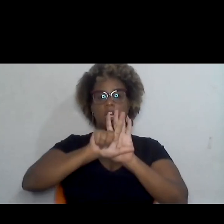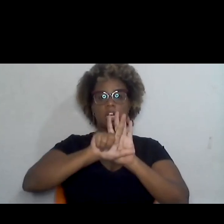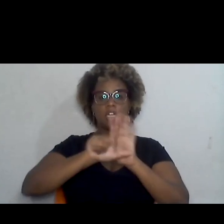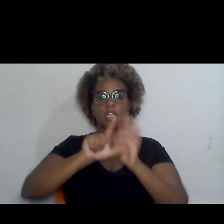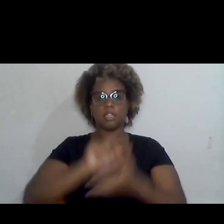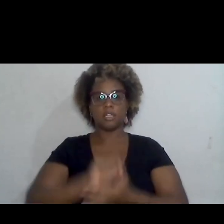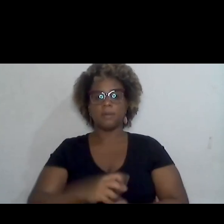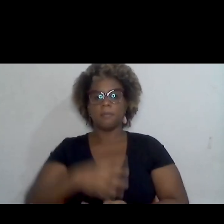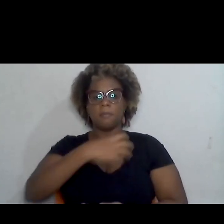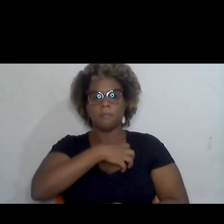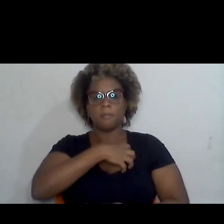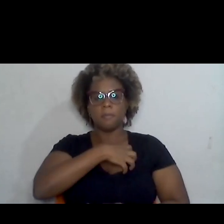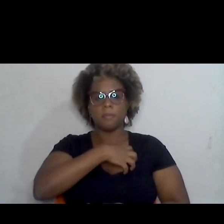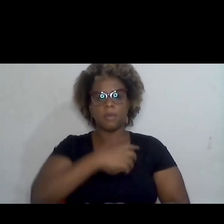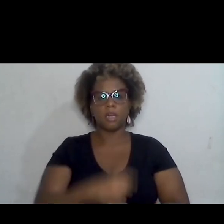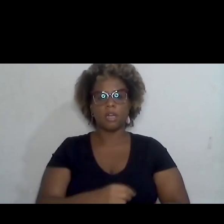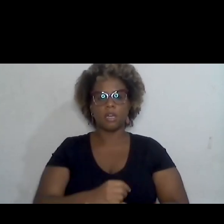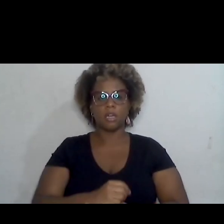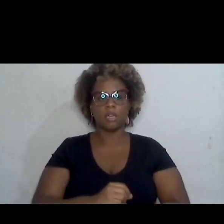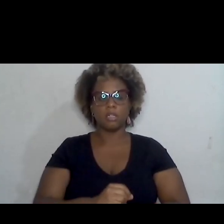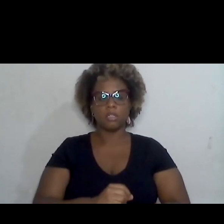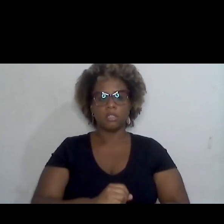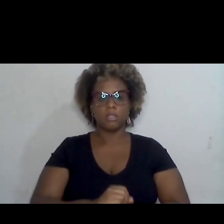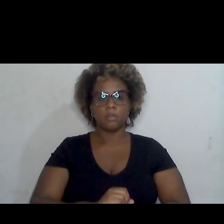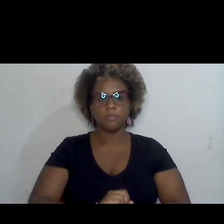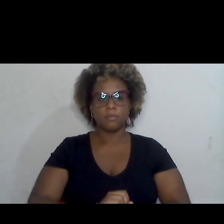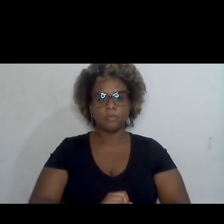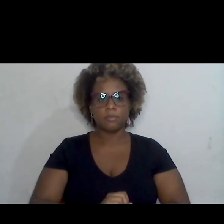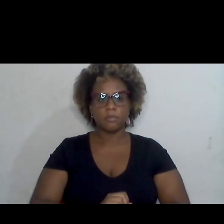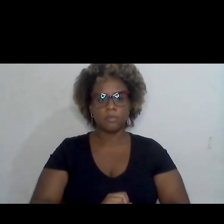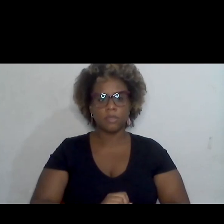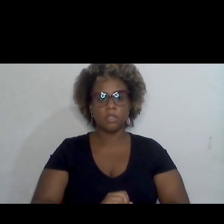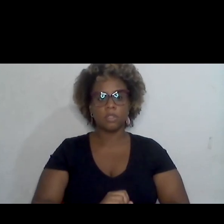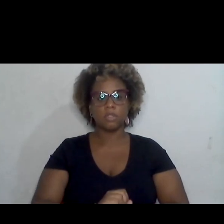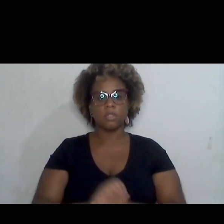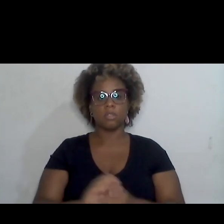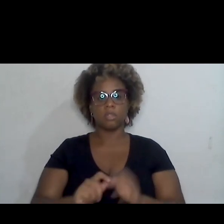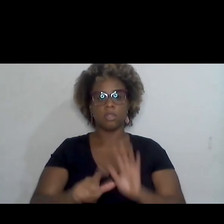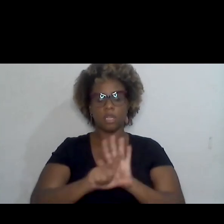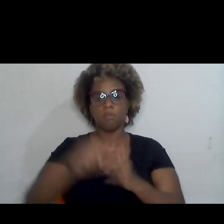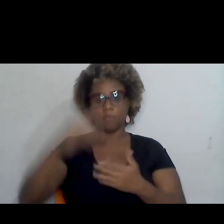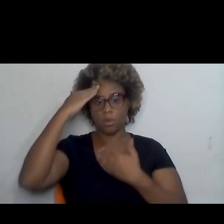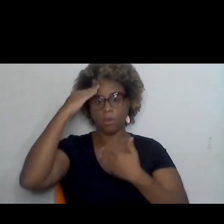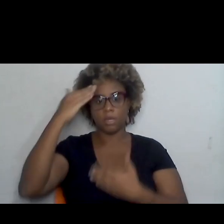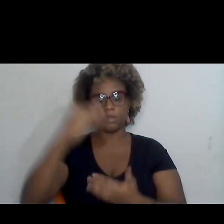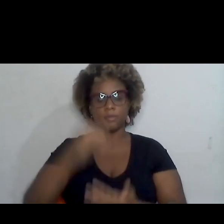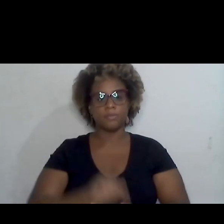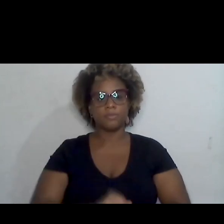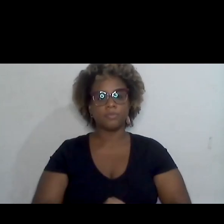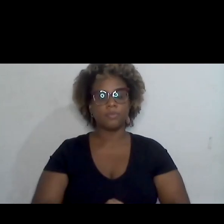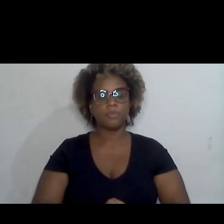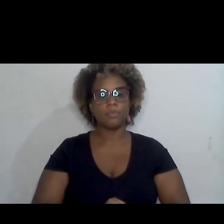como o Balé do Teatro Castro Alves. São os dois únicos corpos estáveis na Constituição. Perdão, obrigado.